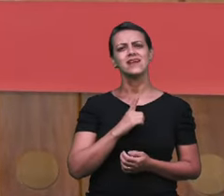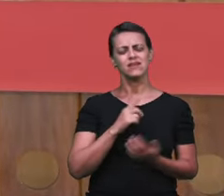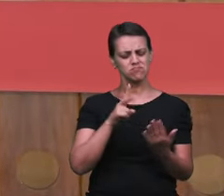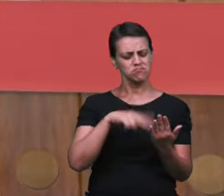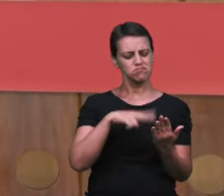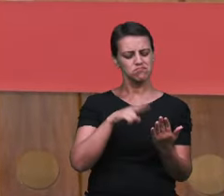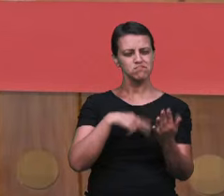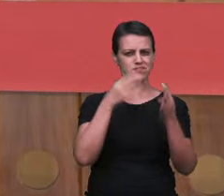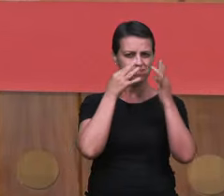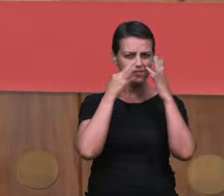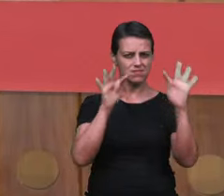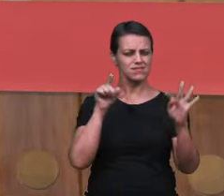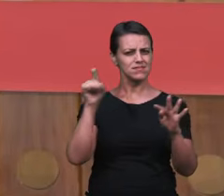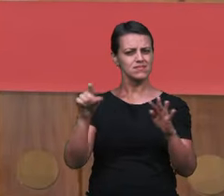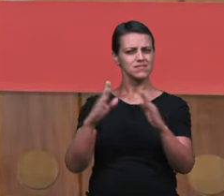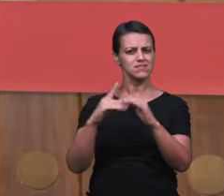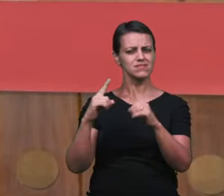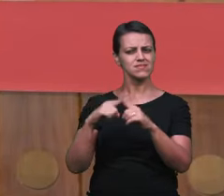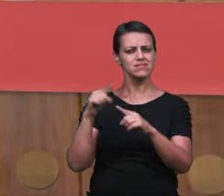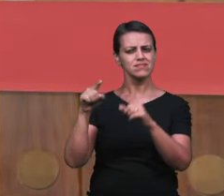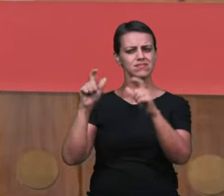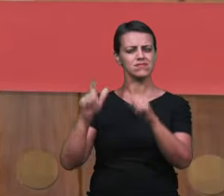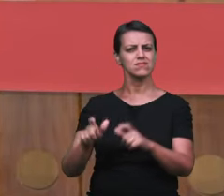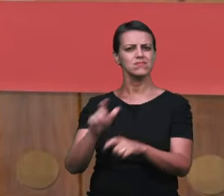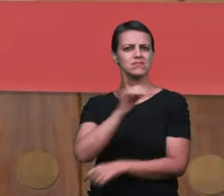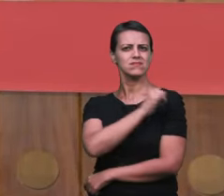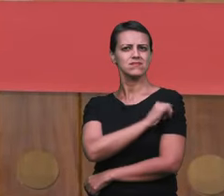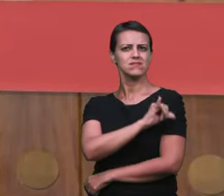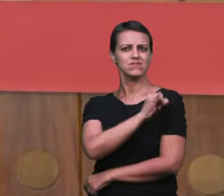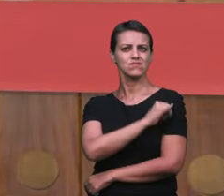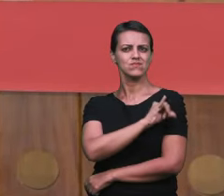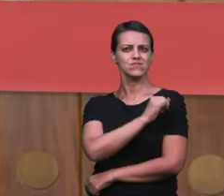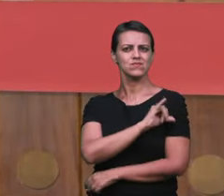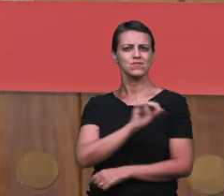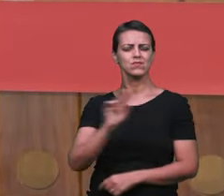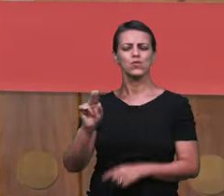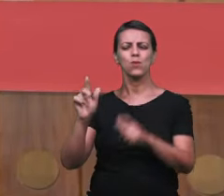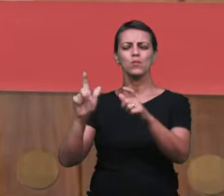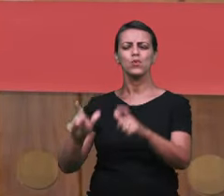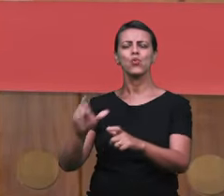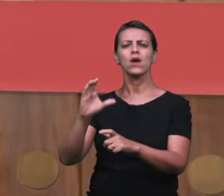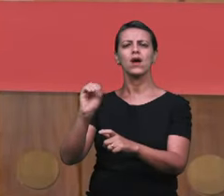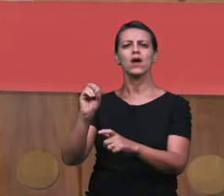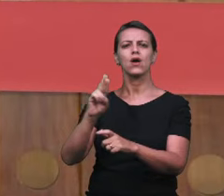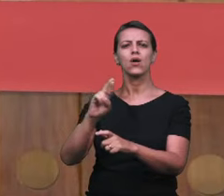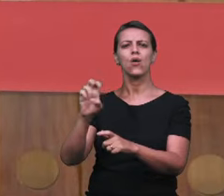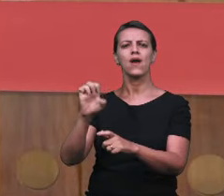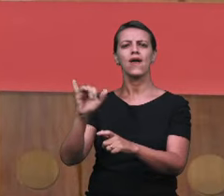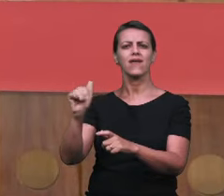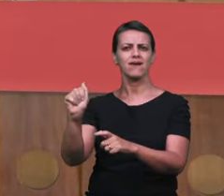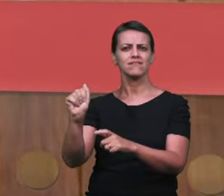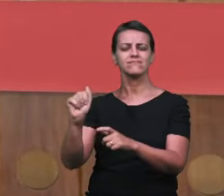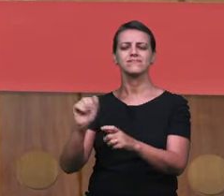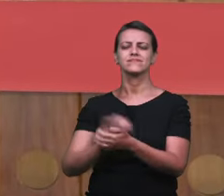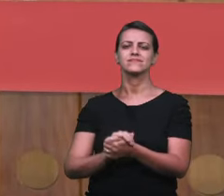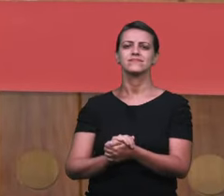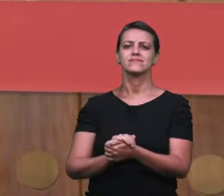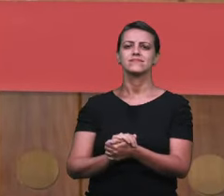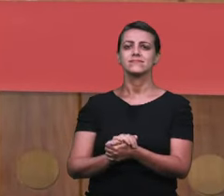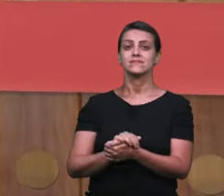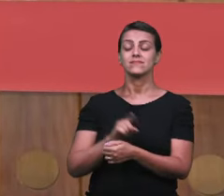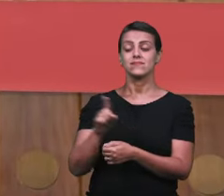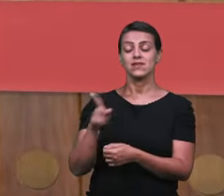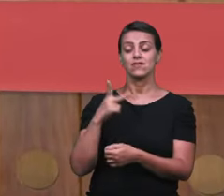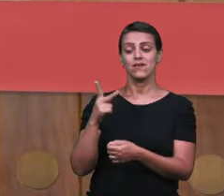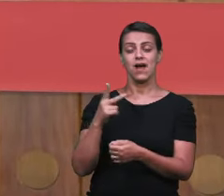de lá da igreja no Rio de Janeiro, lá da igreja de Correias, no Rio de Janeiro, quando o irmão comenta a respeito de uma colega de